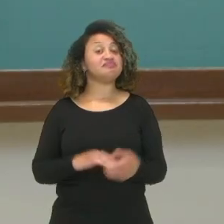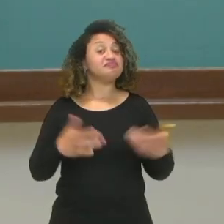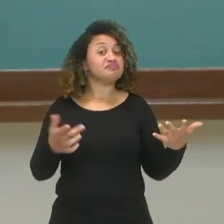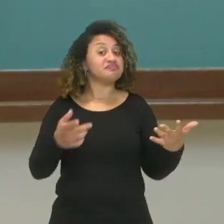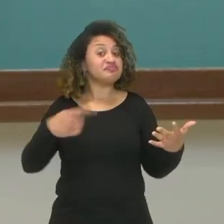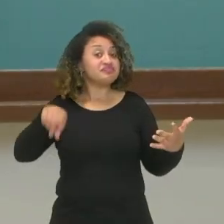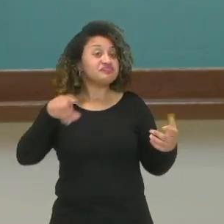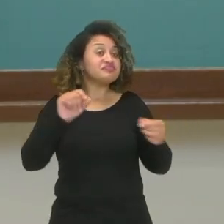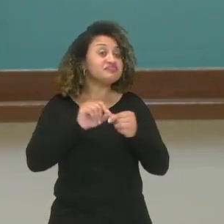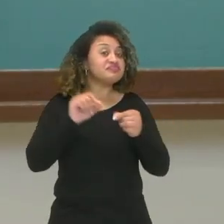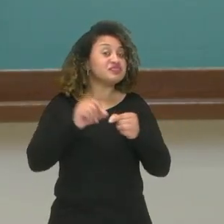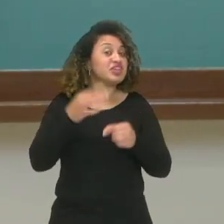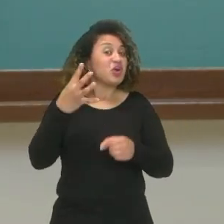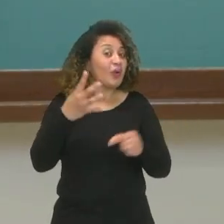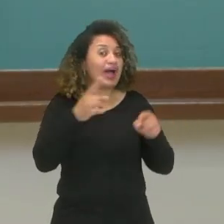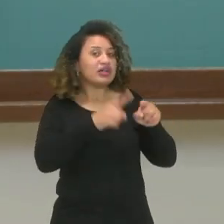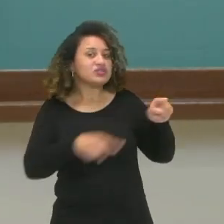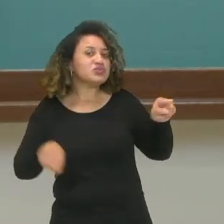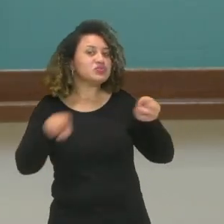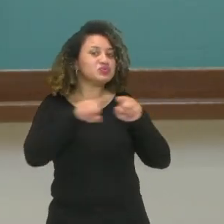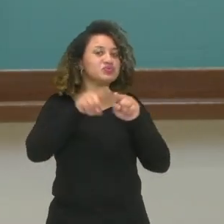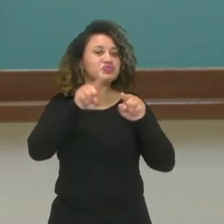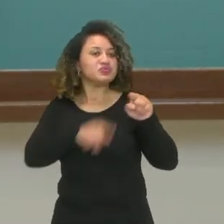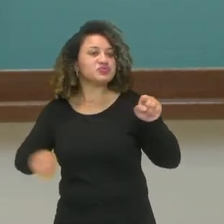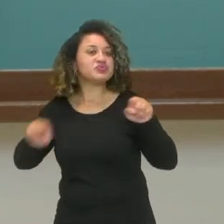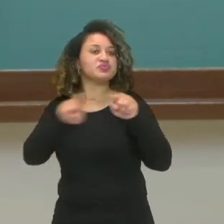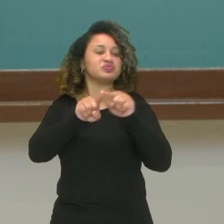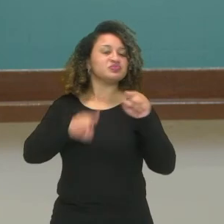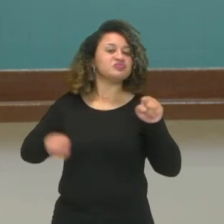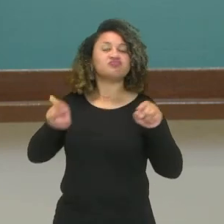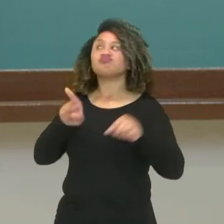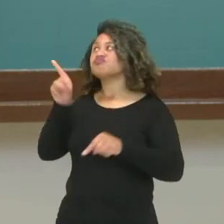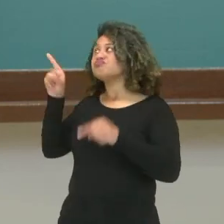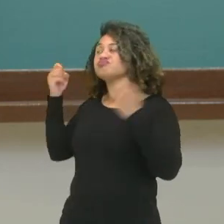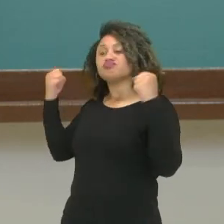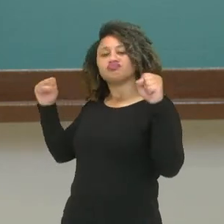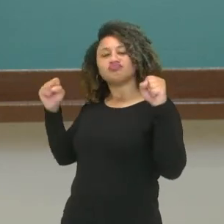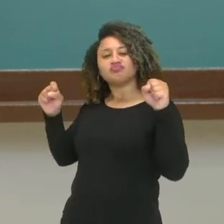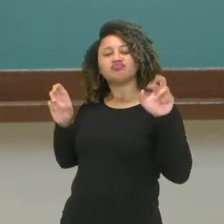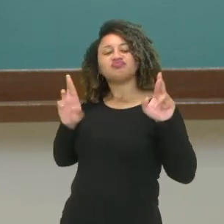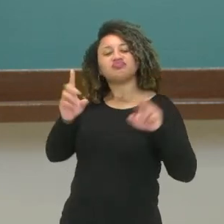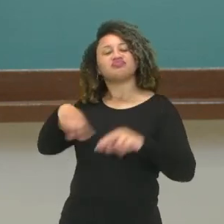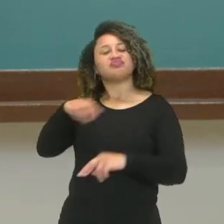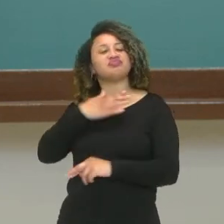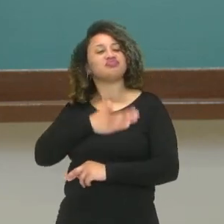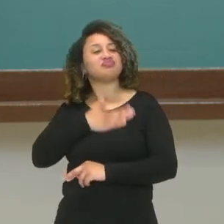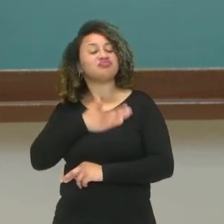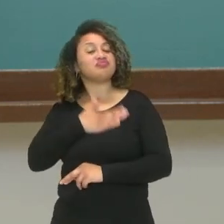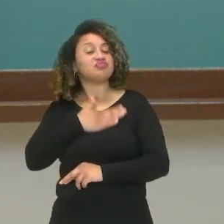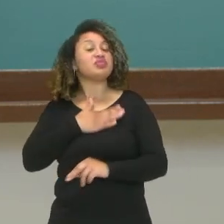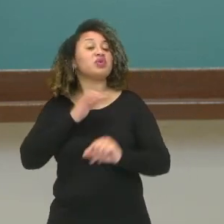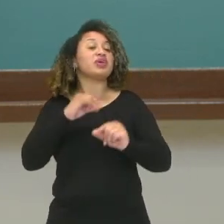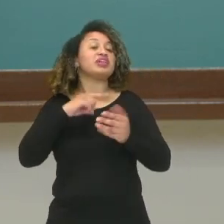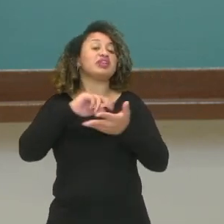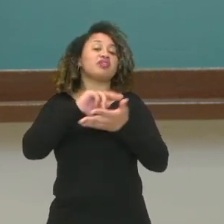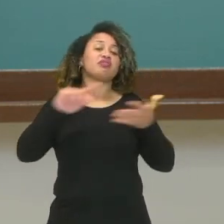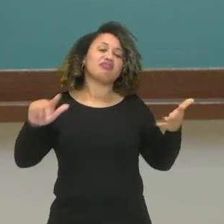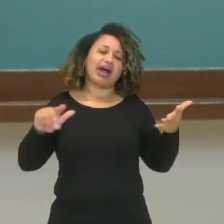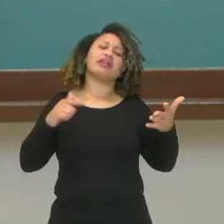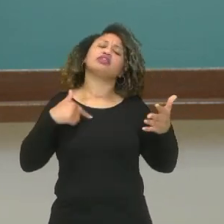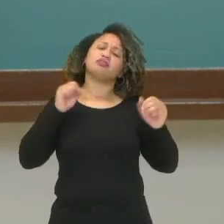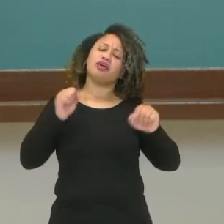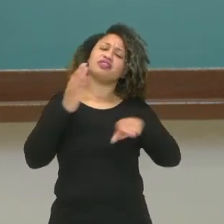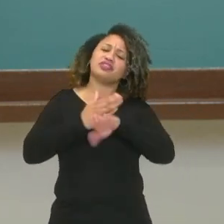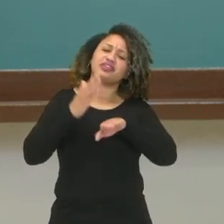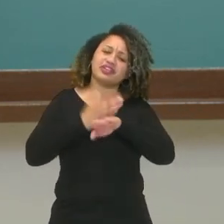Fizeram 4 séries aí desses exercícios. Espero que vocês tenham gostado. Existem vários, então pode treinar